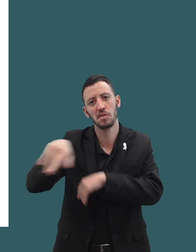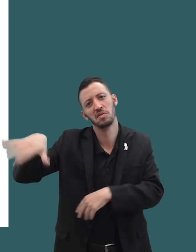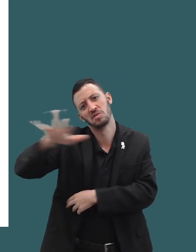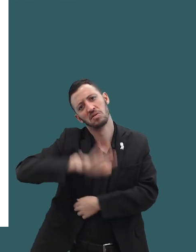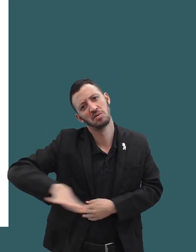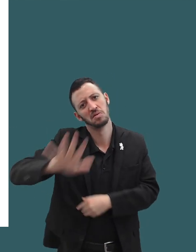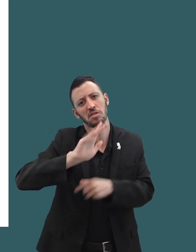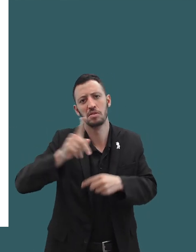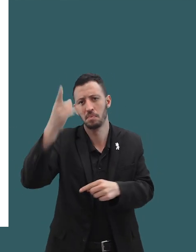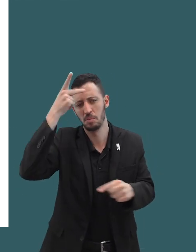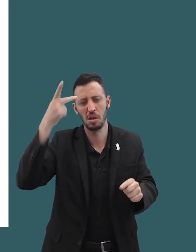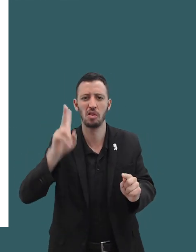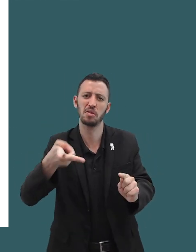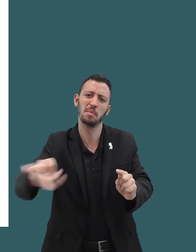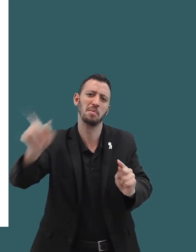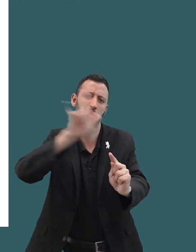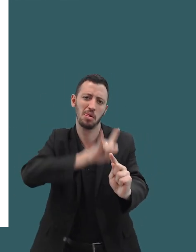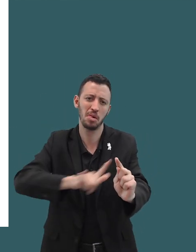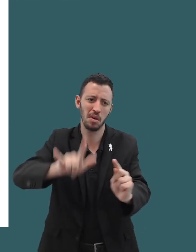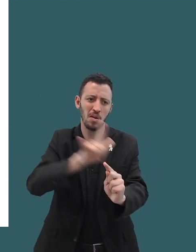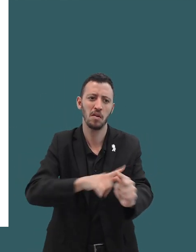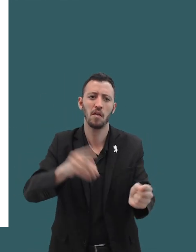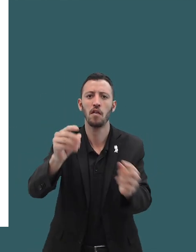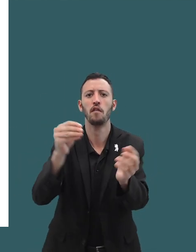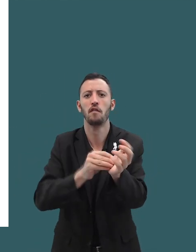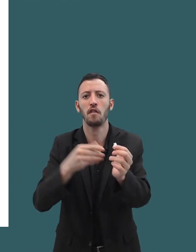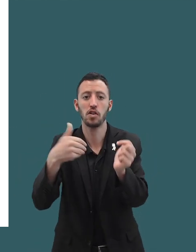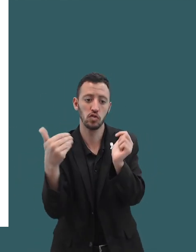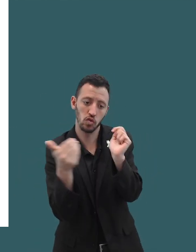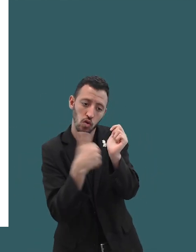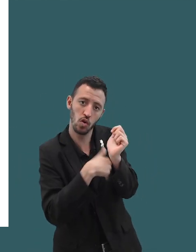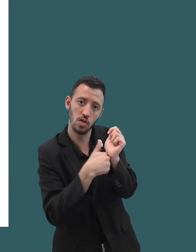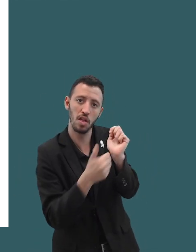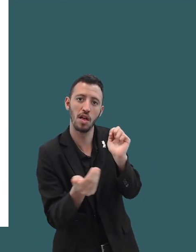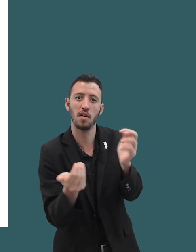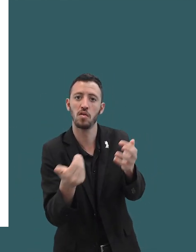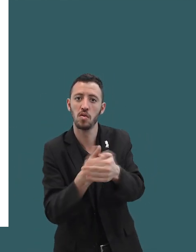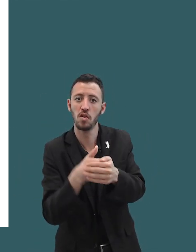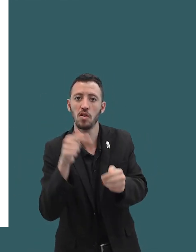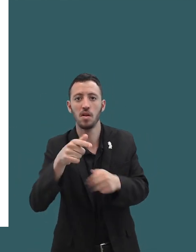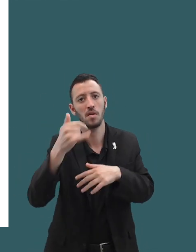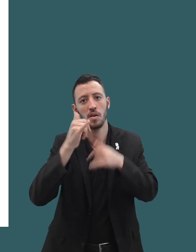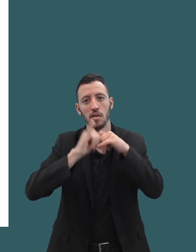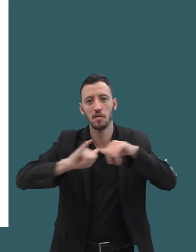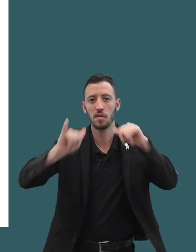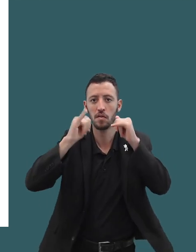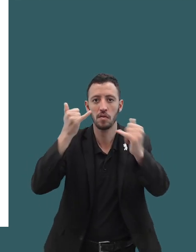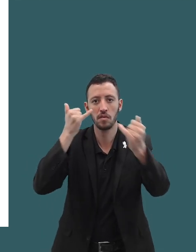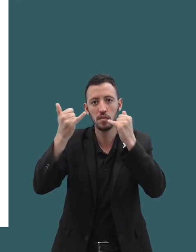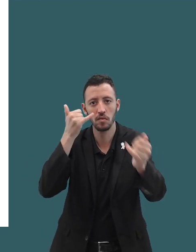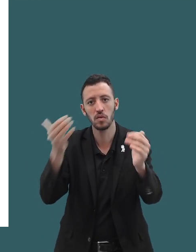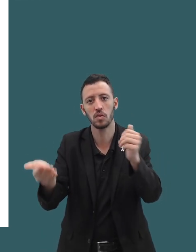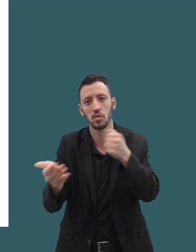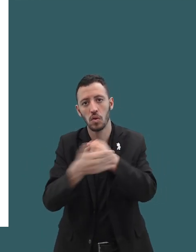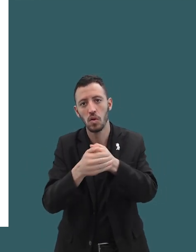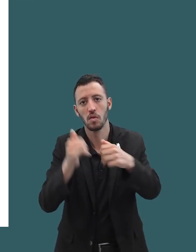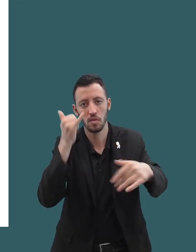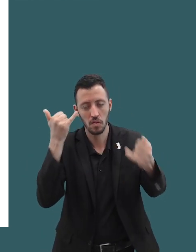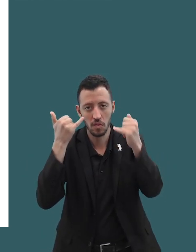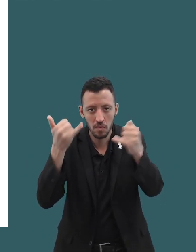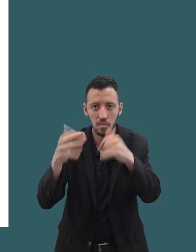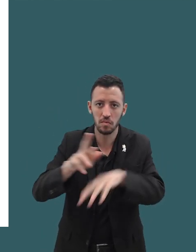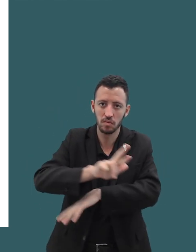geral sempre manipulou, seja pela omissão de informação, seja pela distorção da informação,